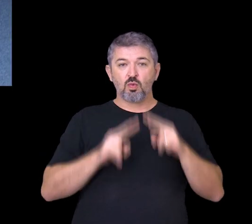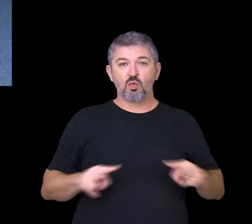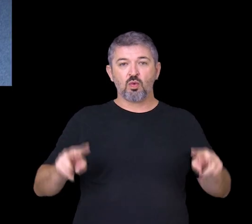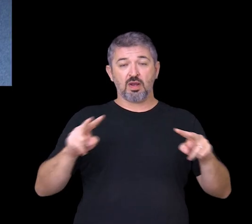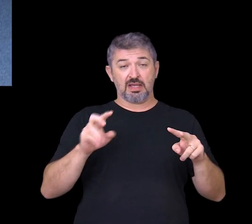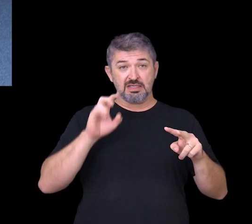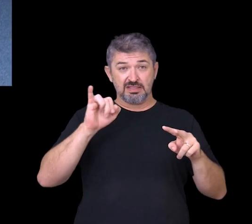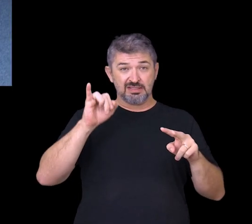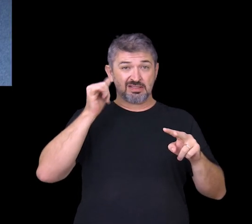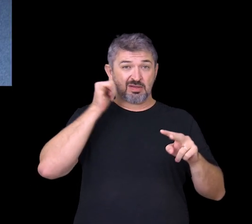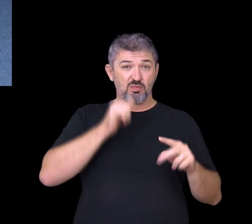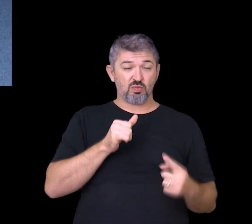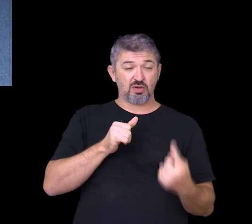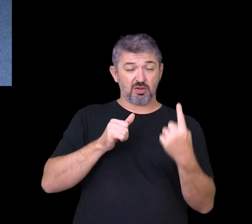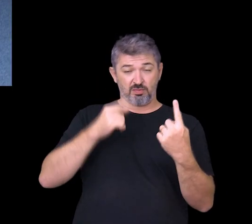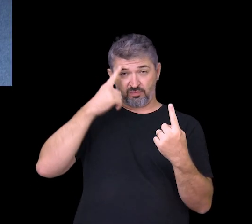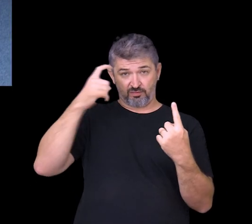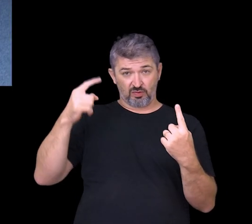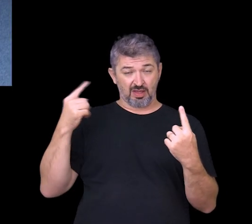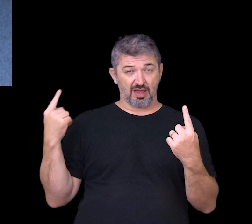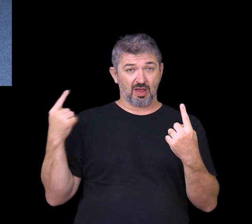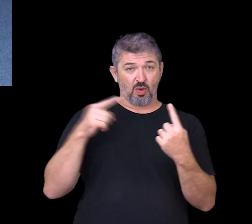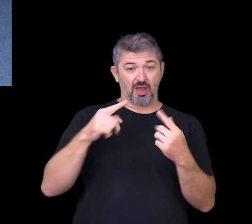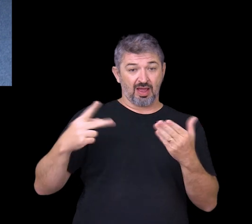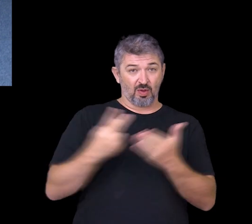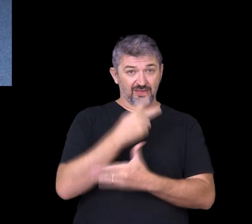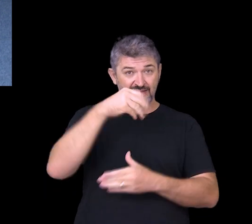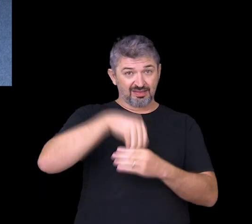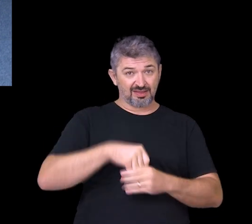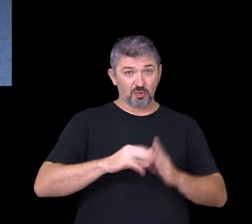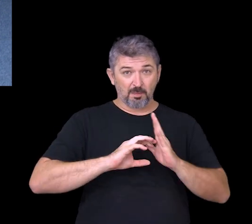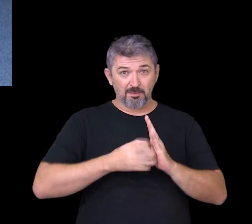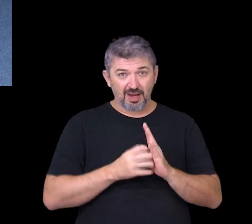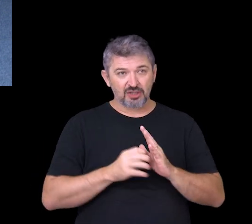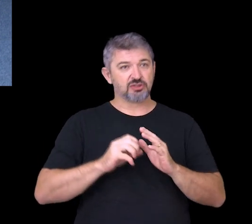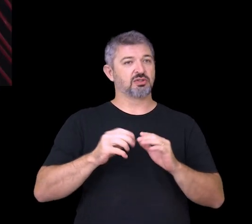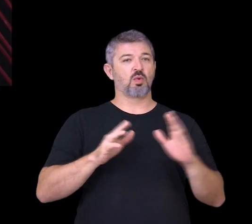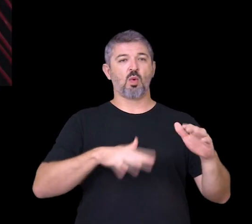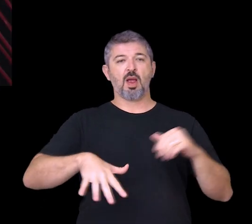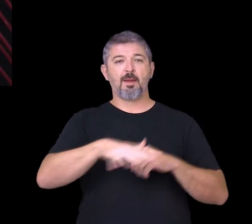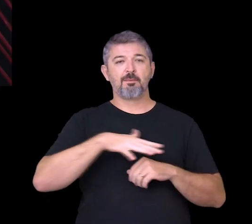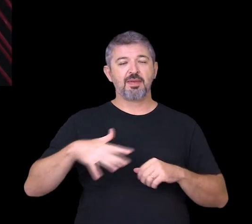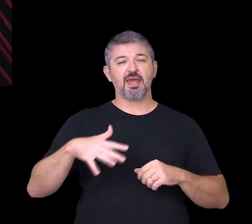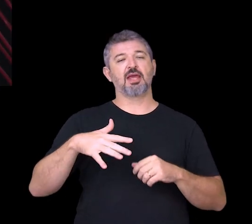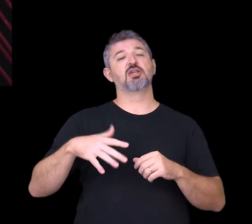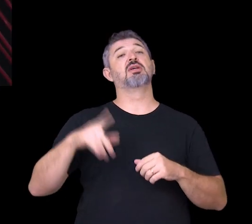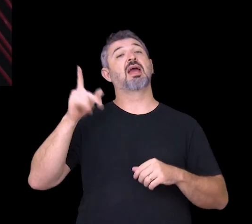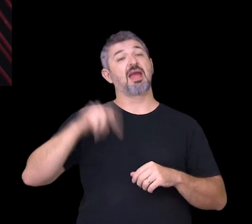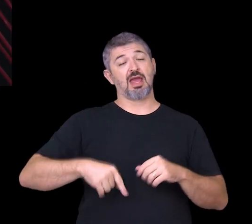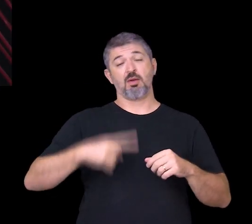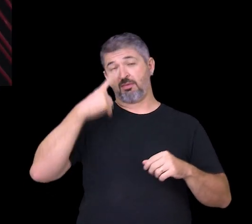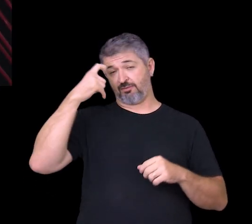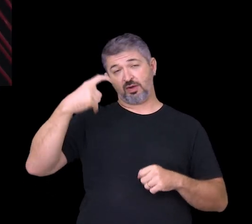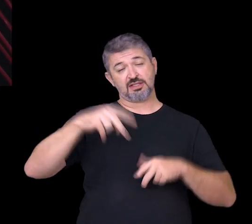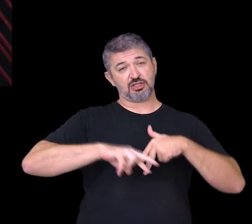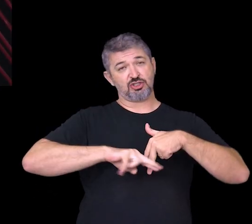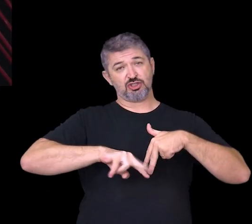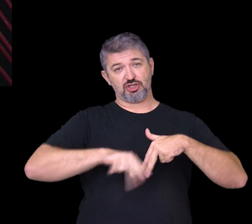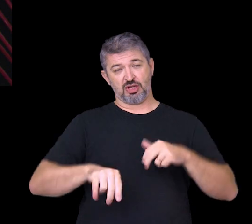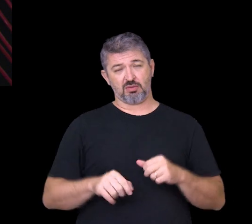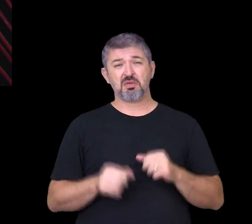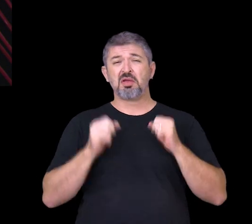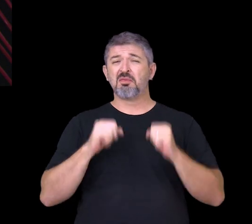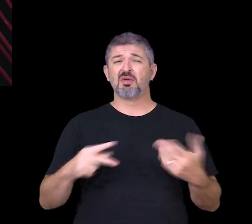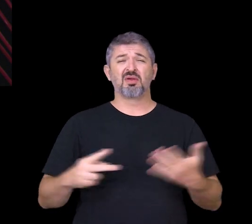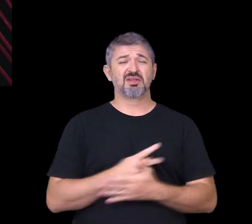para que uma violência ocorrida contra uma mulher no espaço político, partidário e eleitoral é uma violência política de gênero. E essa